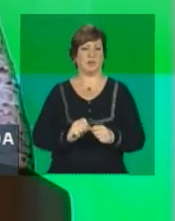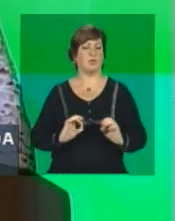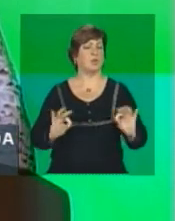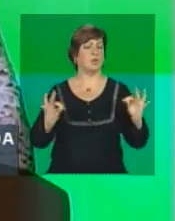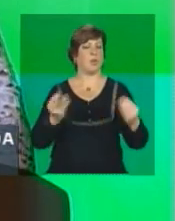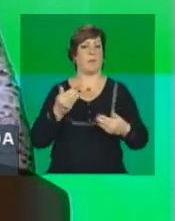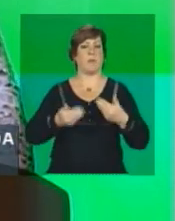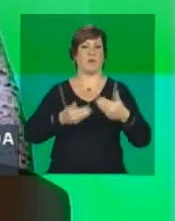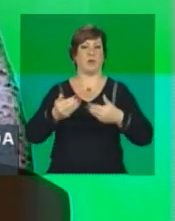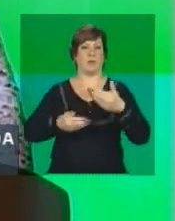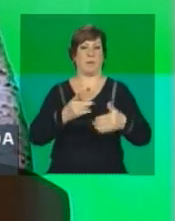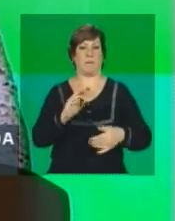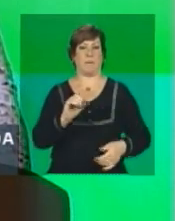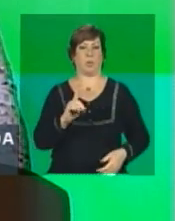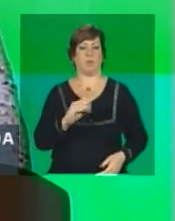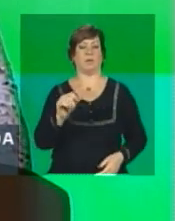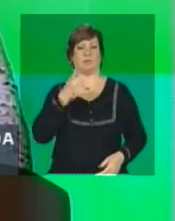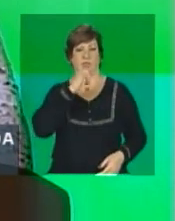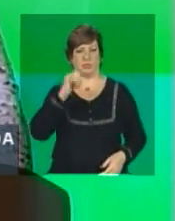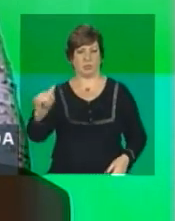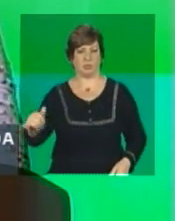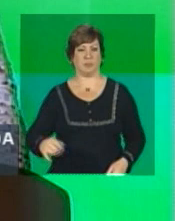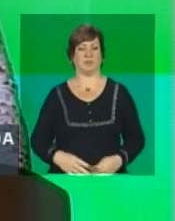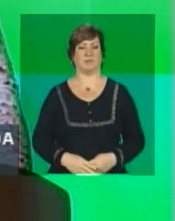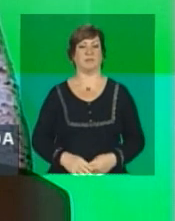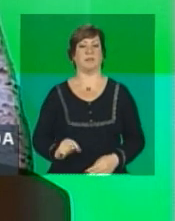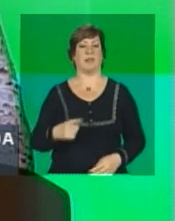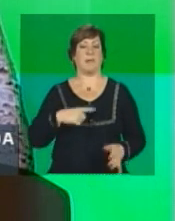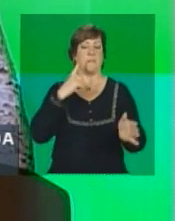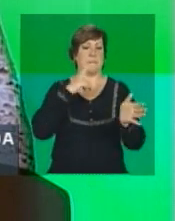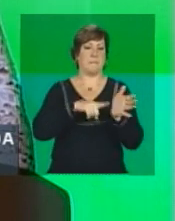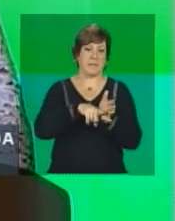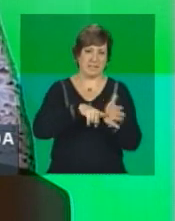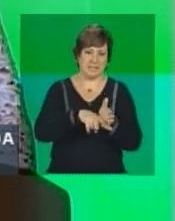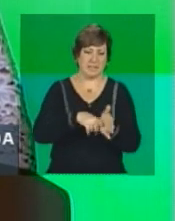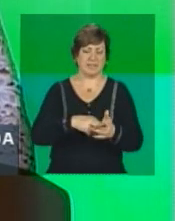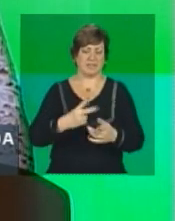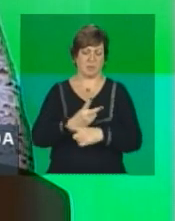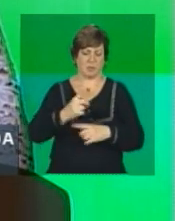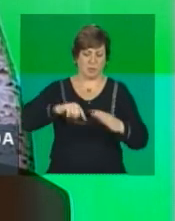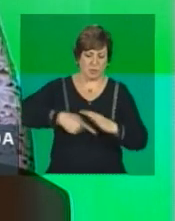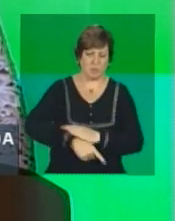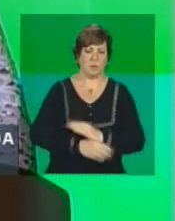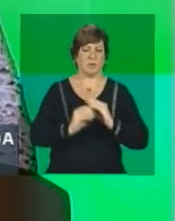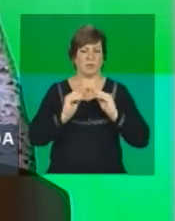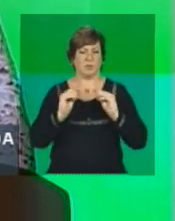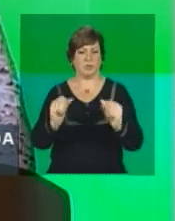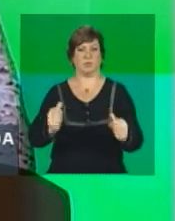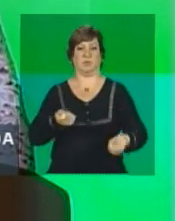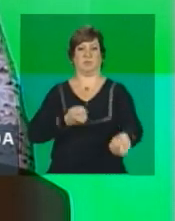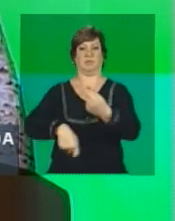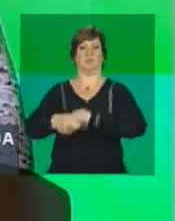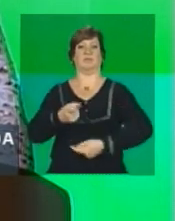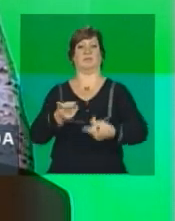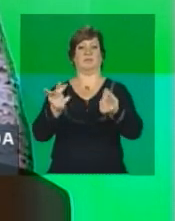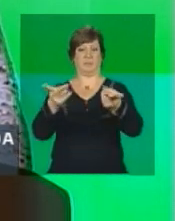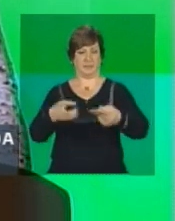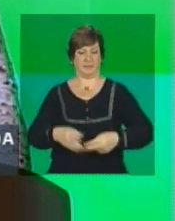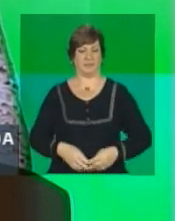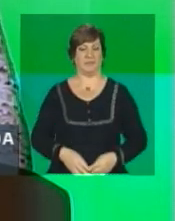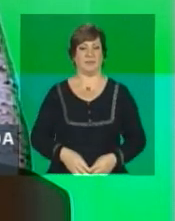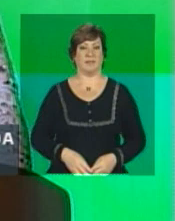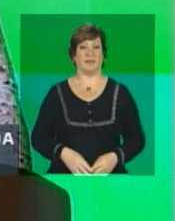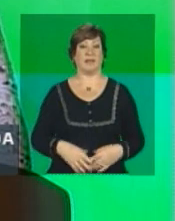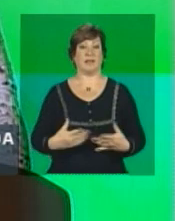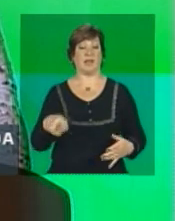todo o processo produtivo de energia, da pesquisa à exploração, do refino à comercialização.